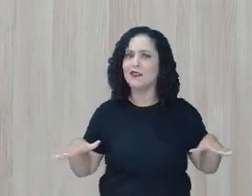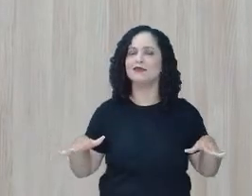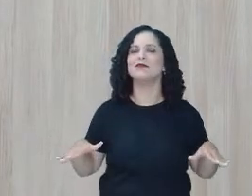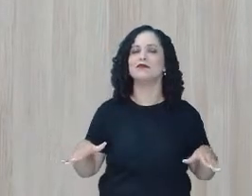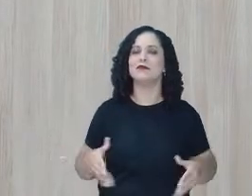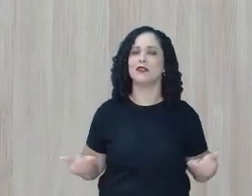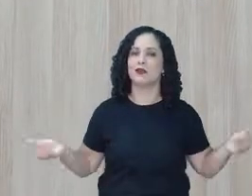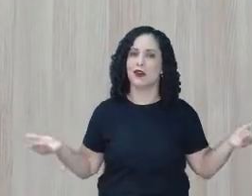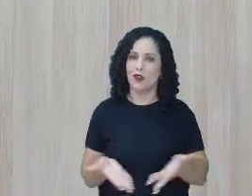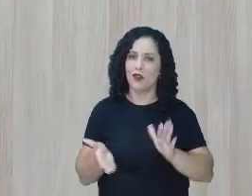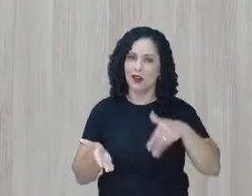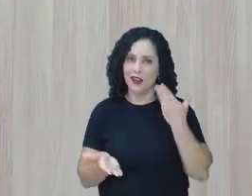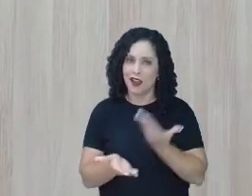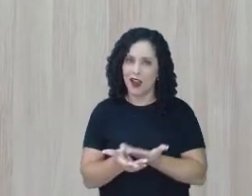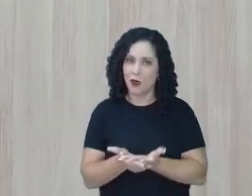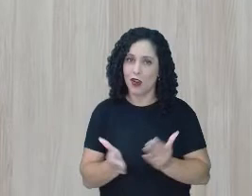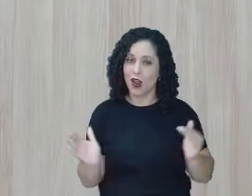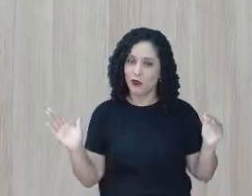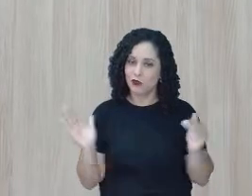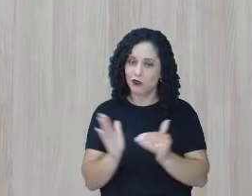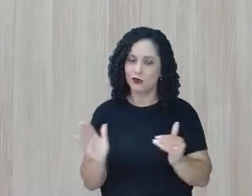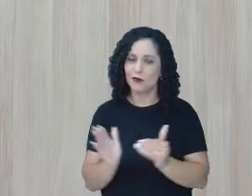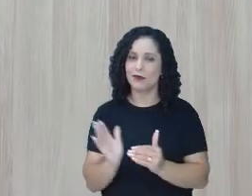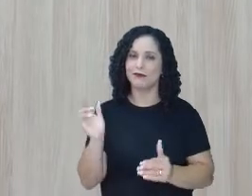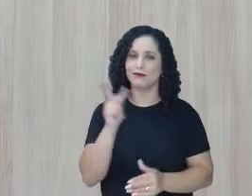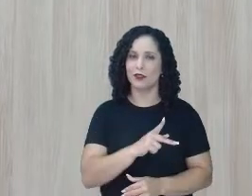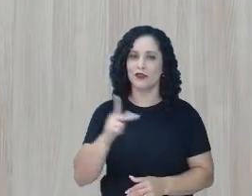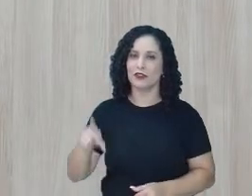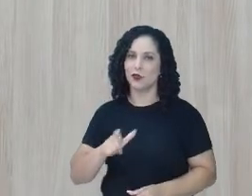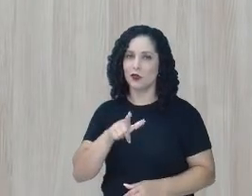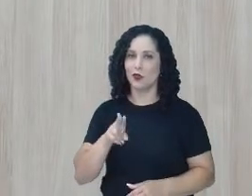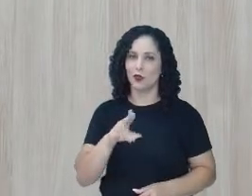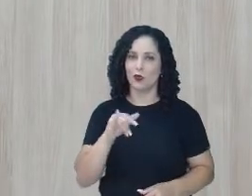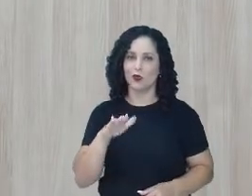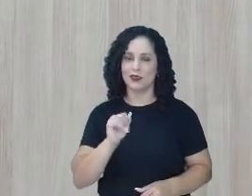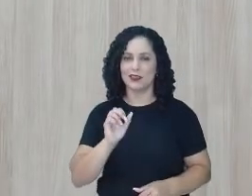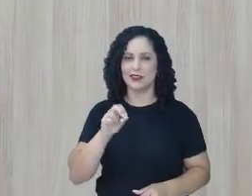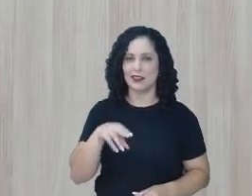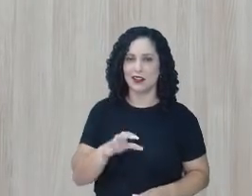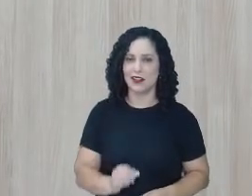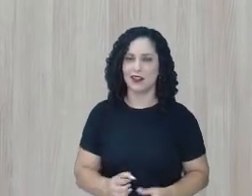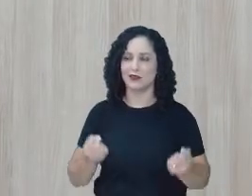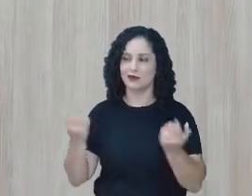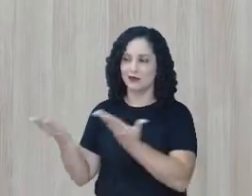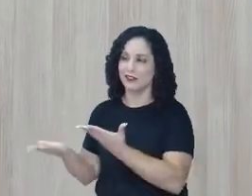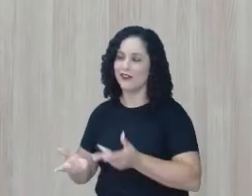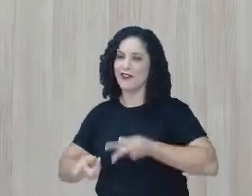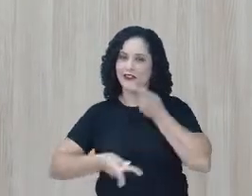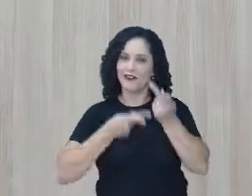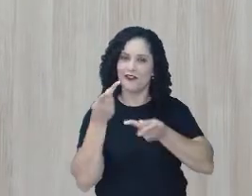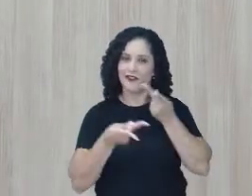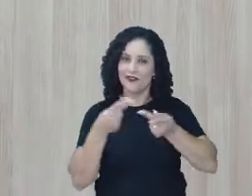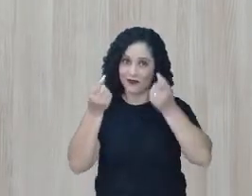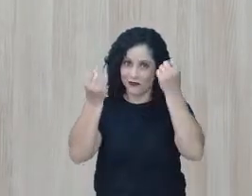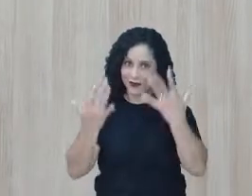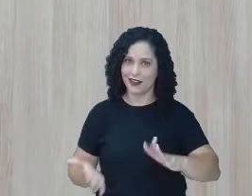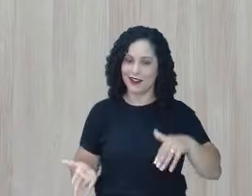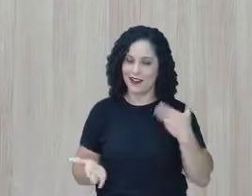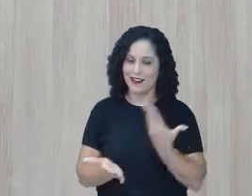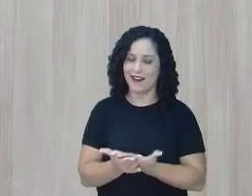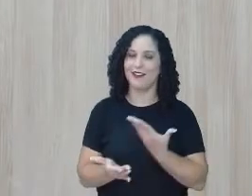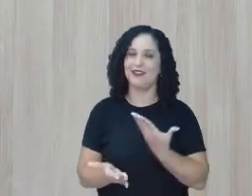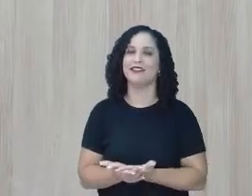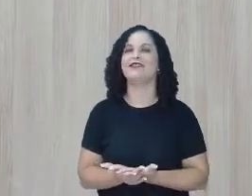para a nossa última aula do ano. Professor Luciano, então vou deixar aí para dar suas últimas palavras. Da aula, tá